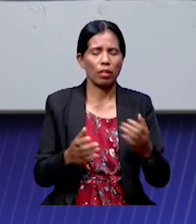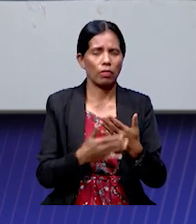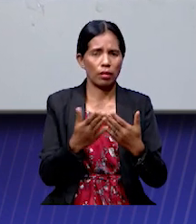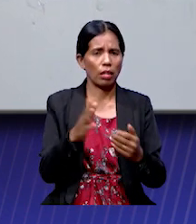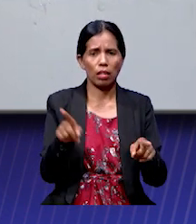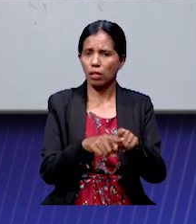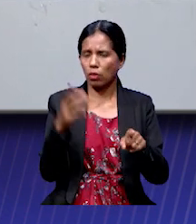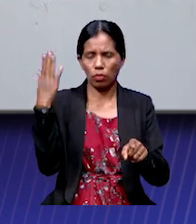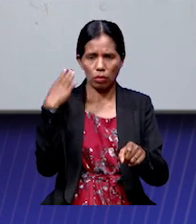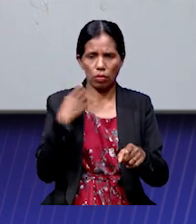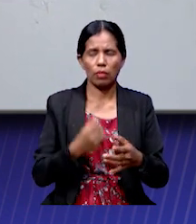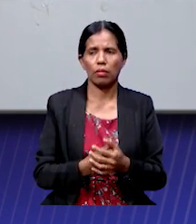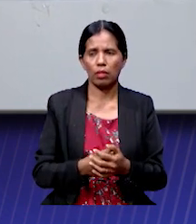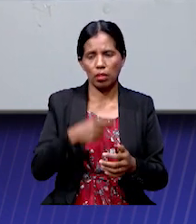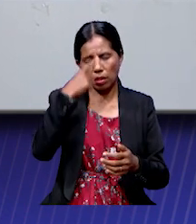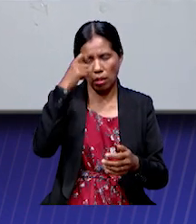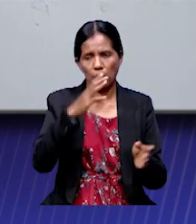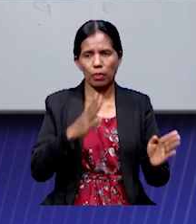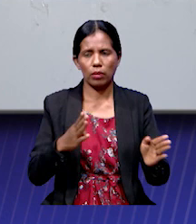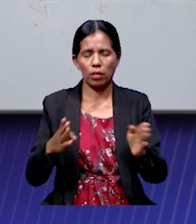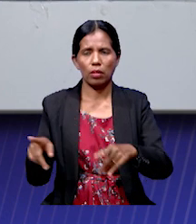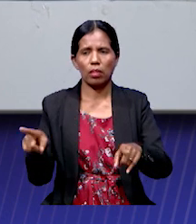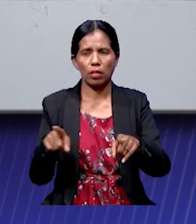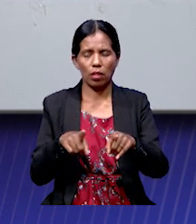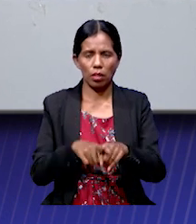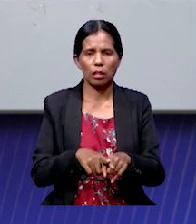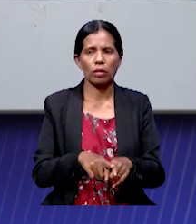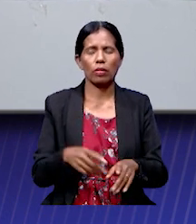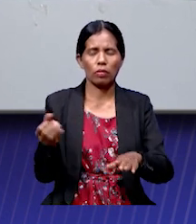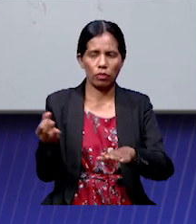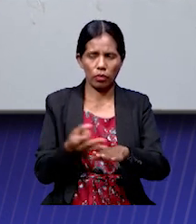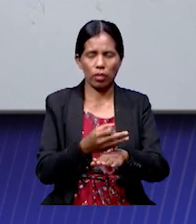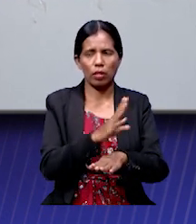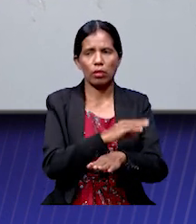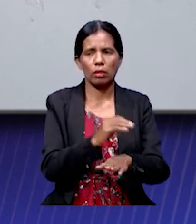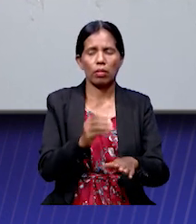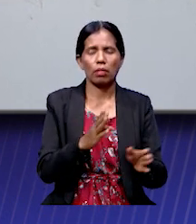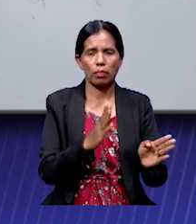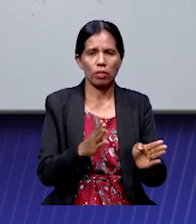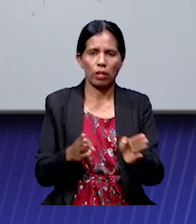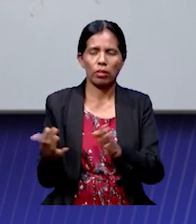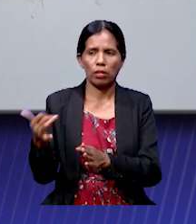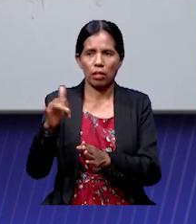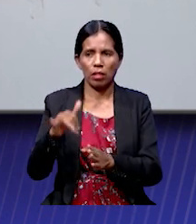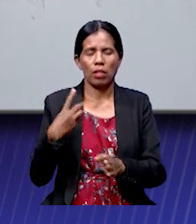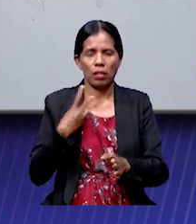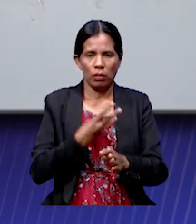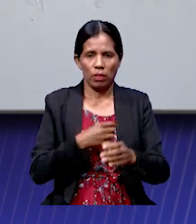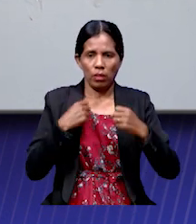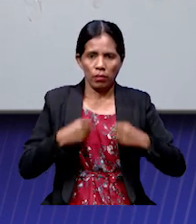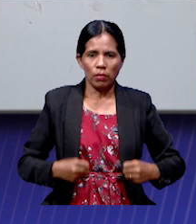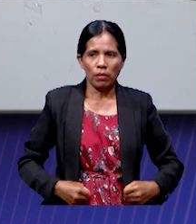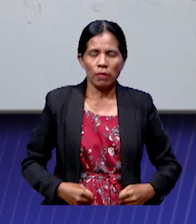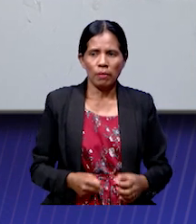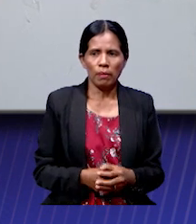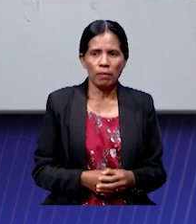lucona. Tamba processo se ira ligado ao documento, estamos processo se ira ligado ao itane saúde rasi,